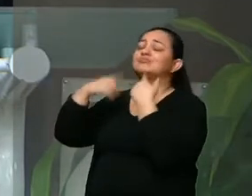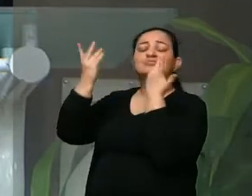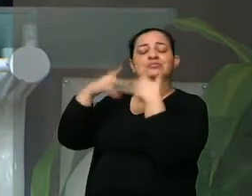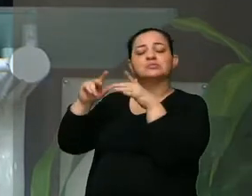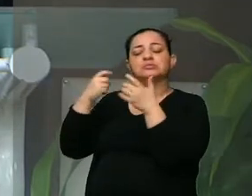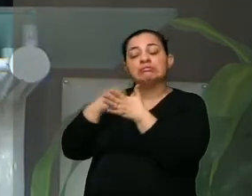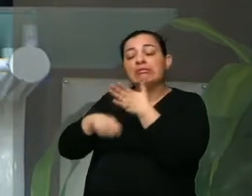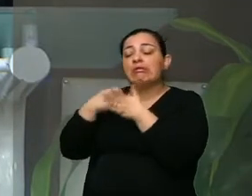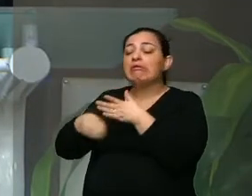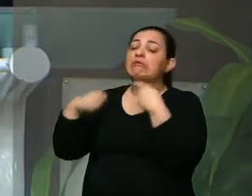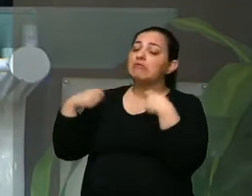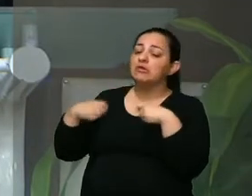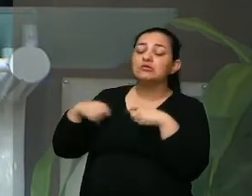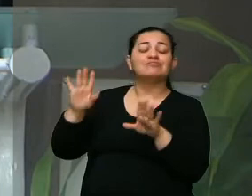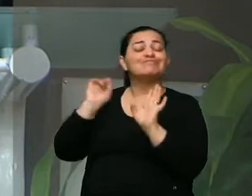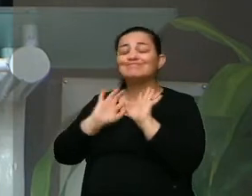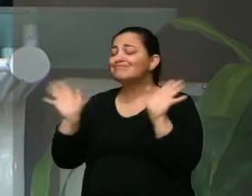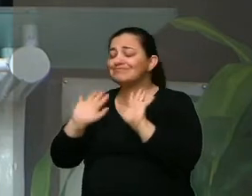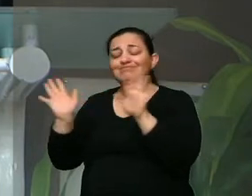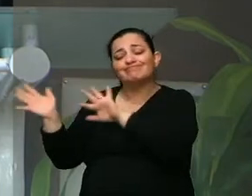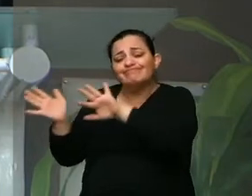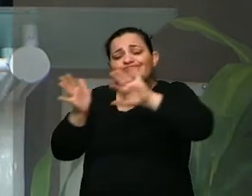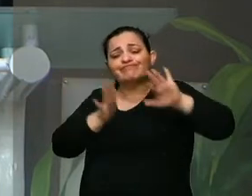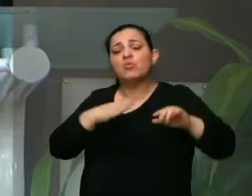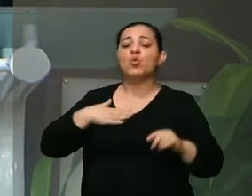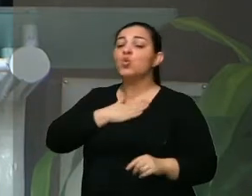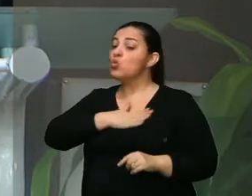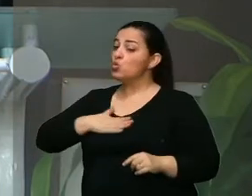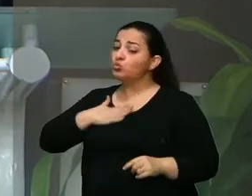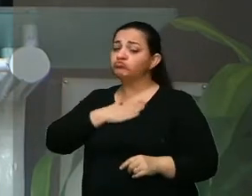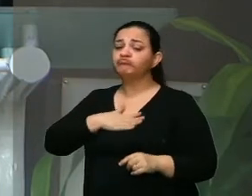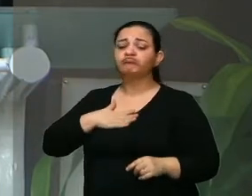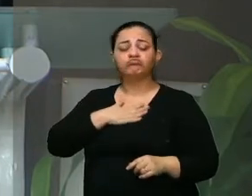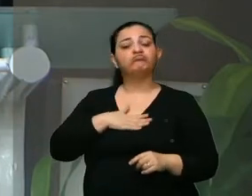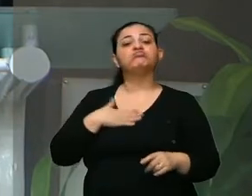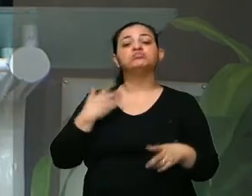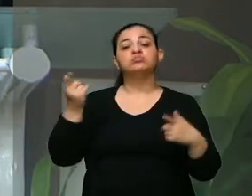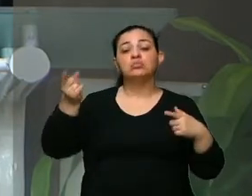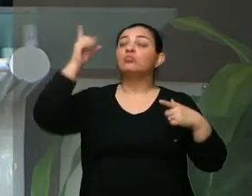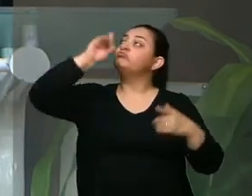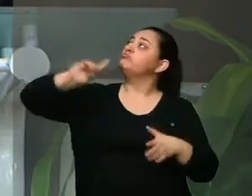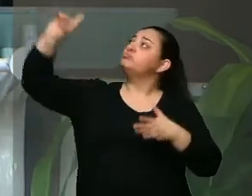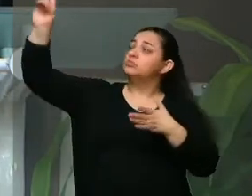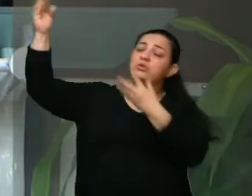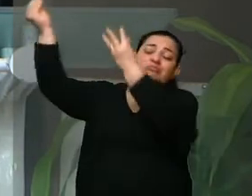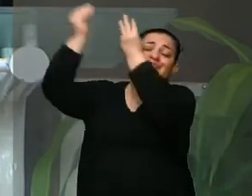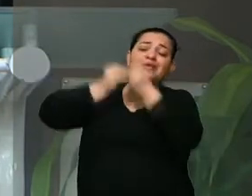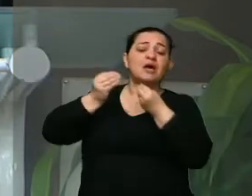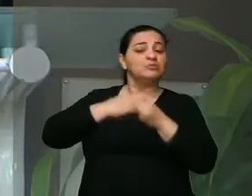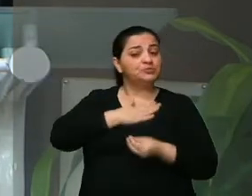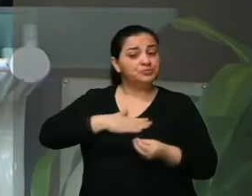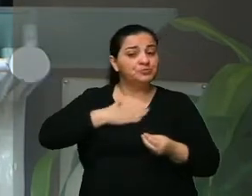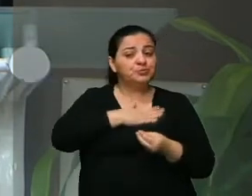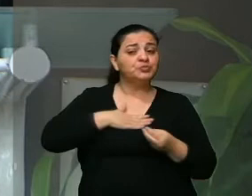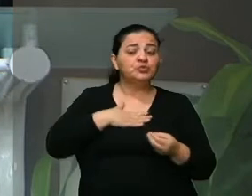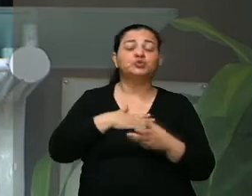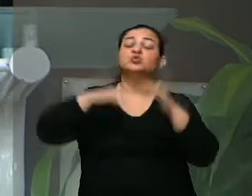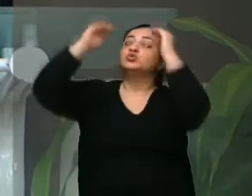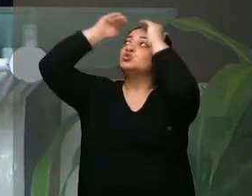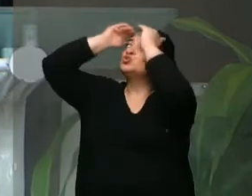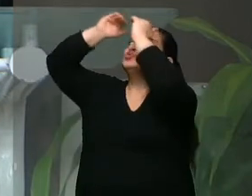mas com prazer é hora deus de deus me dá prazer em em